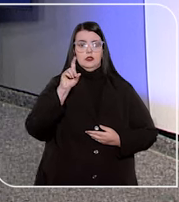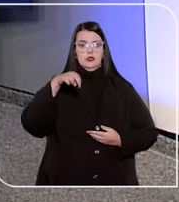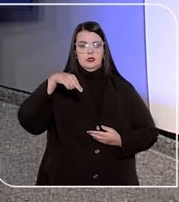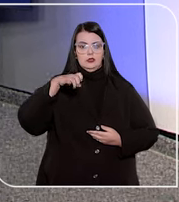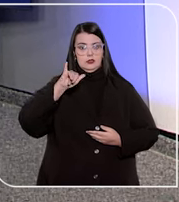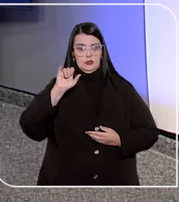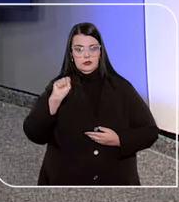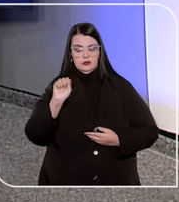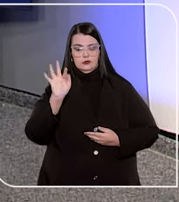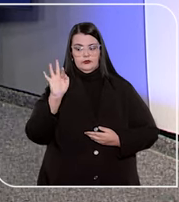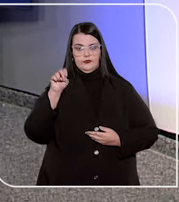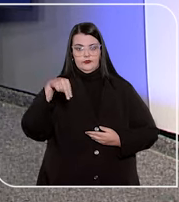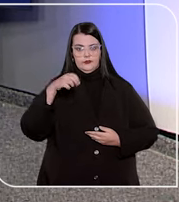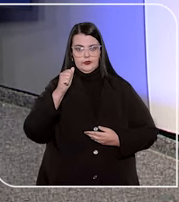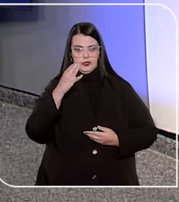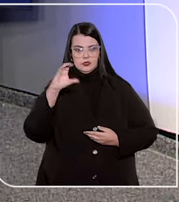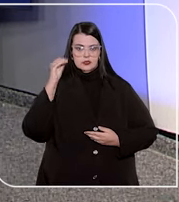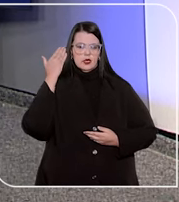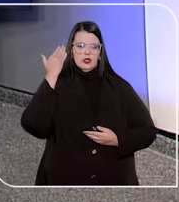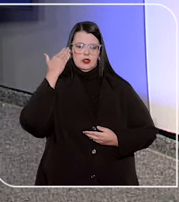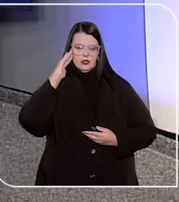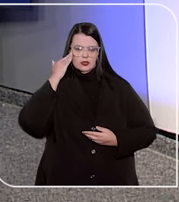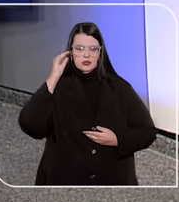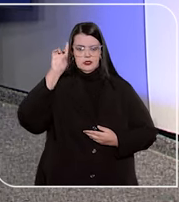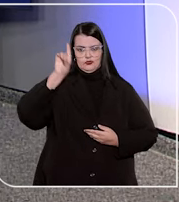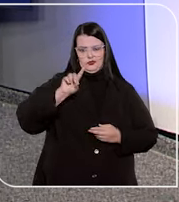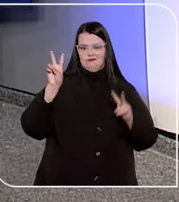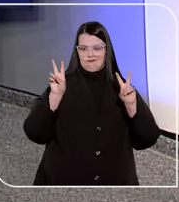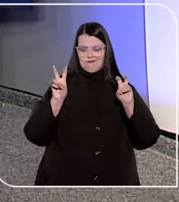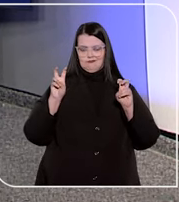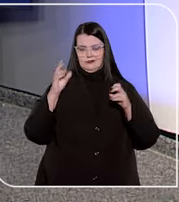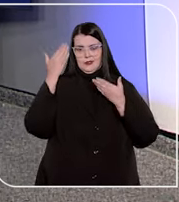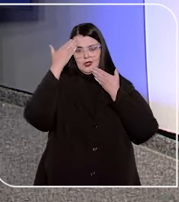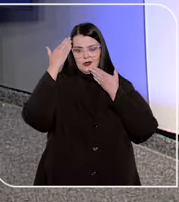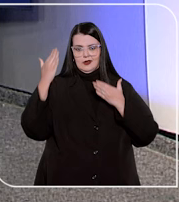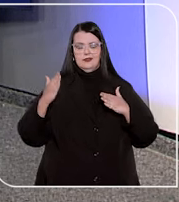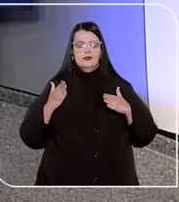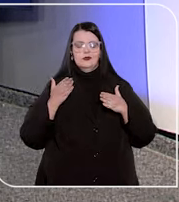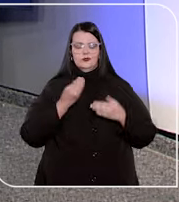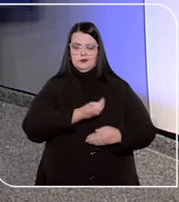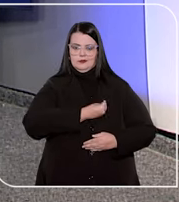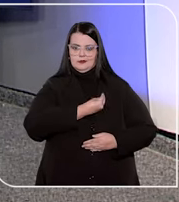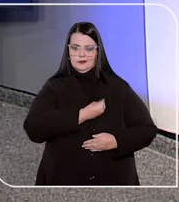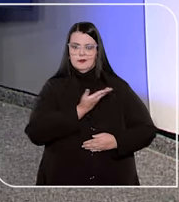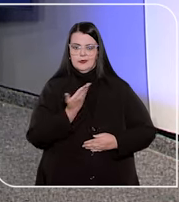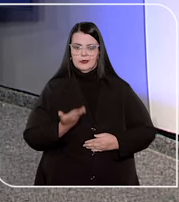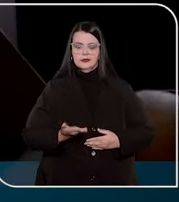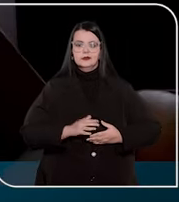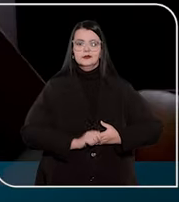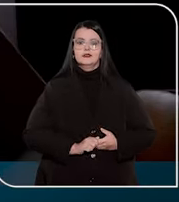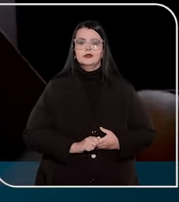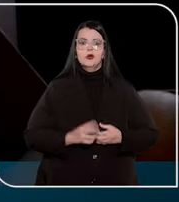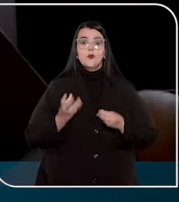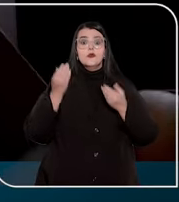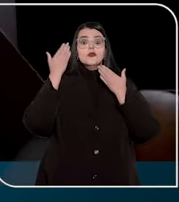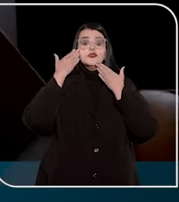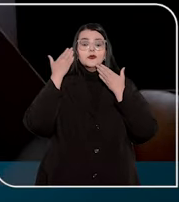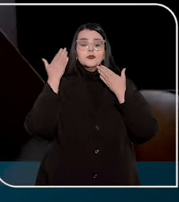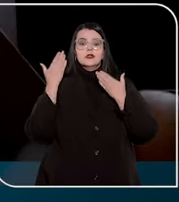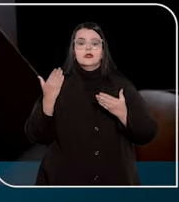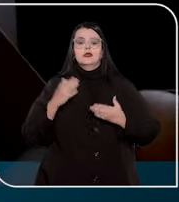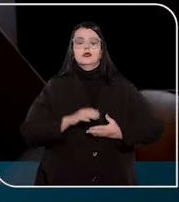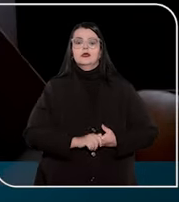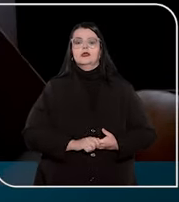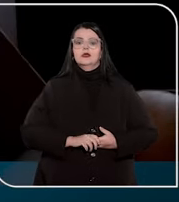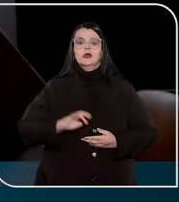Denis, muito bem-vindo aqui ao Entender Direito e agradeço desde já a sua participação. Muito obrigado, eu que agradeço pela oportunidade